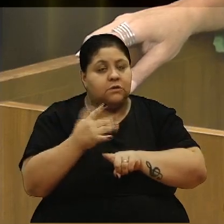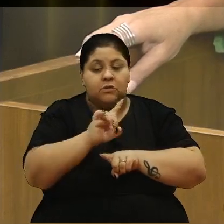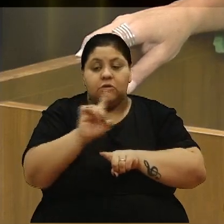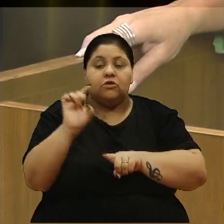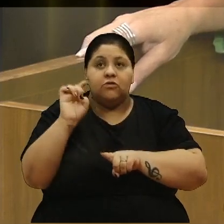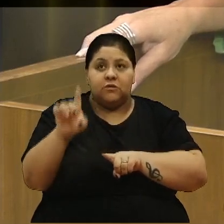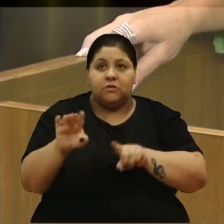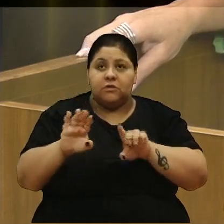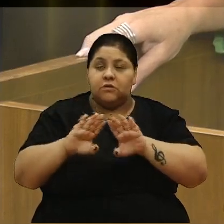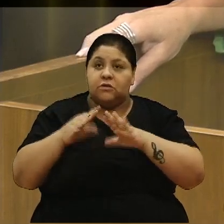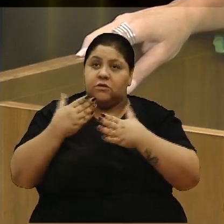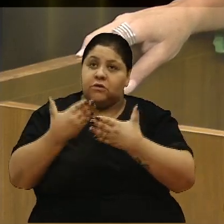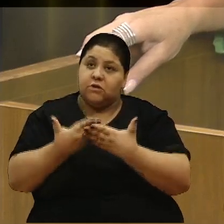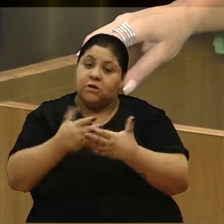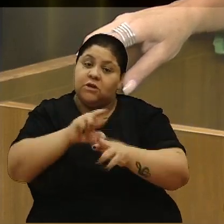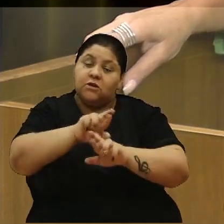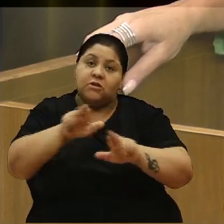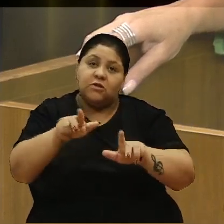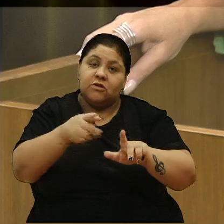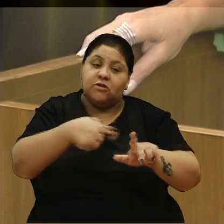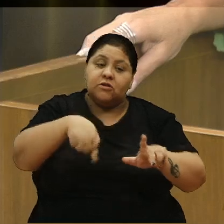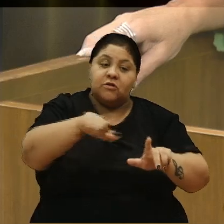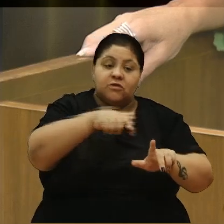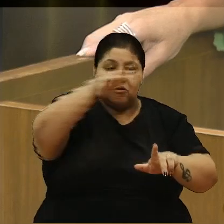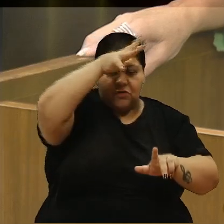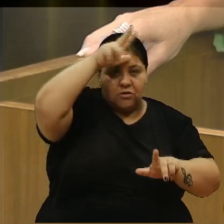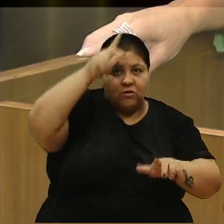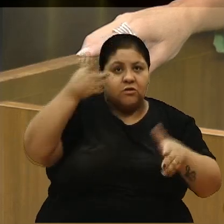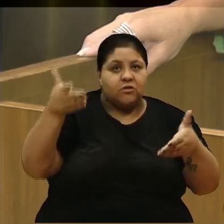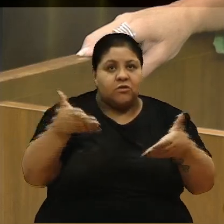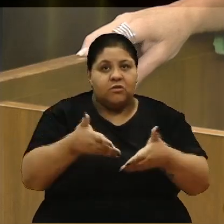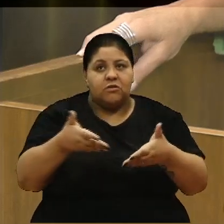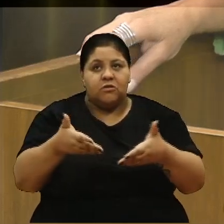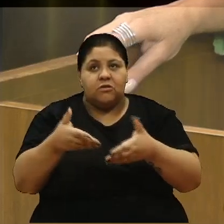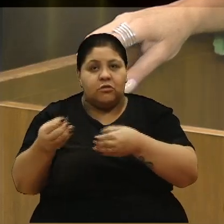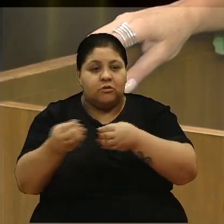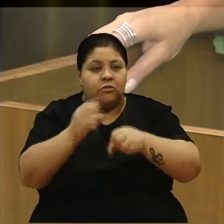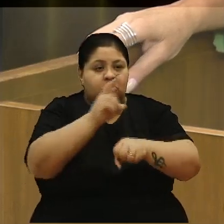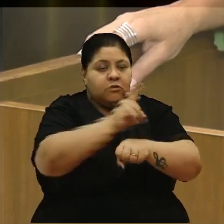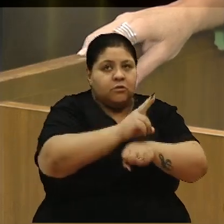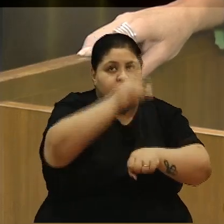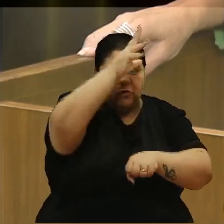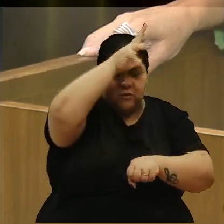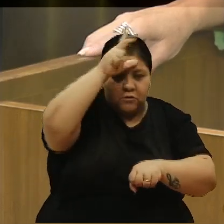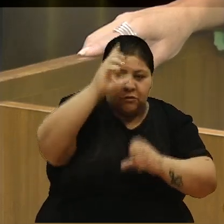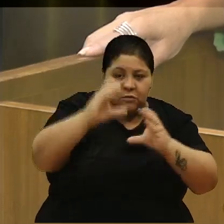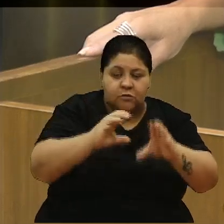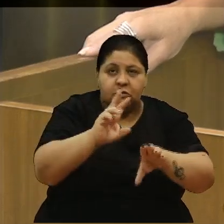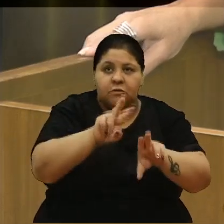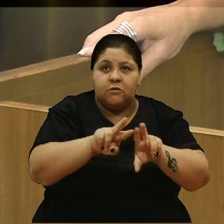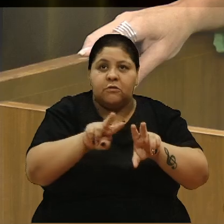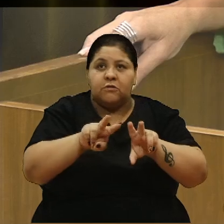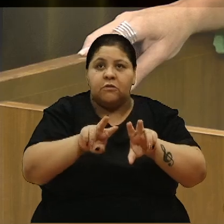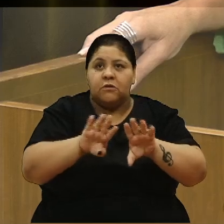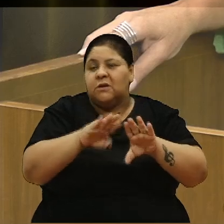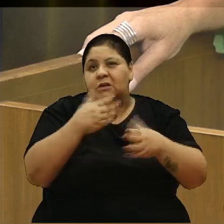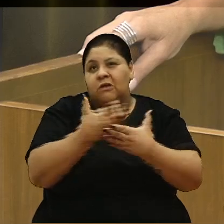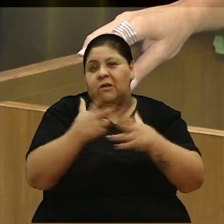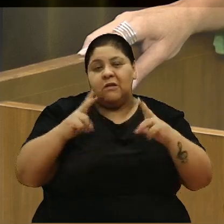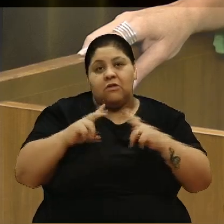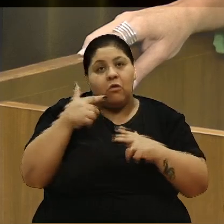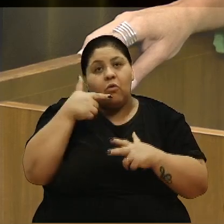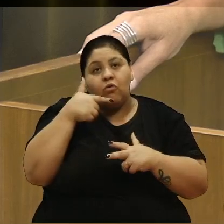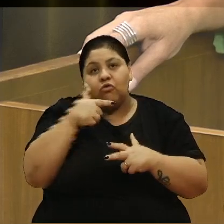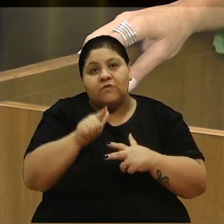só nas escolas. A diferença é que nós, no município, chamamos a guarda, colocamos a imprensa, e as escolas privadas nem sempre fazem isso,